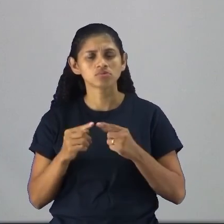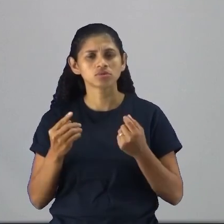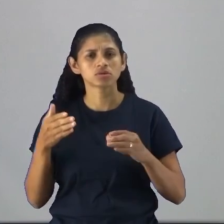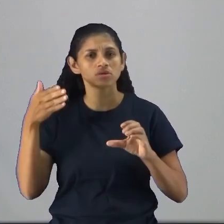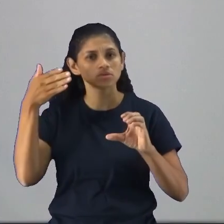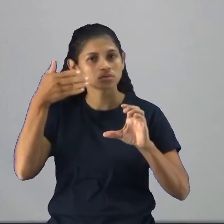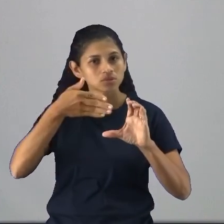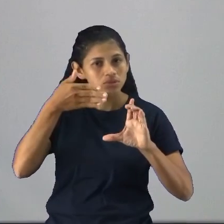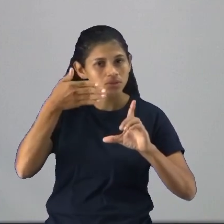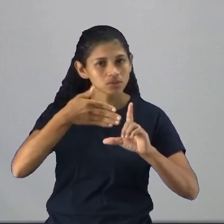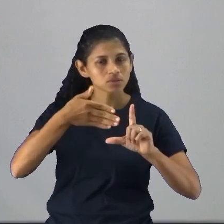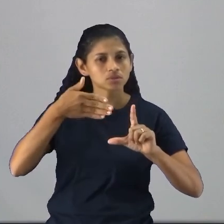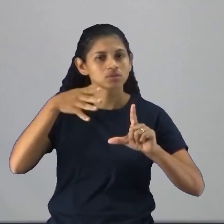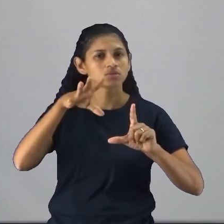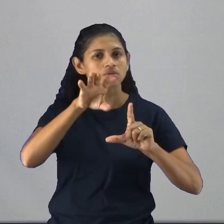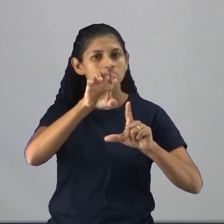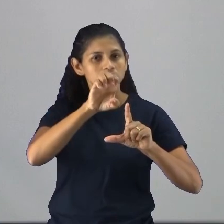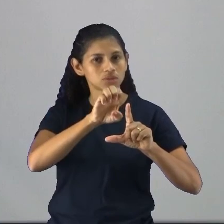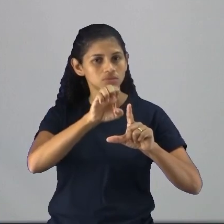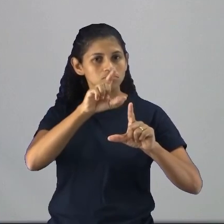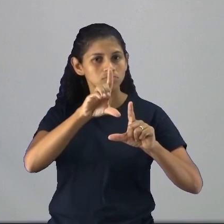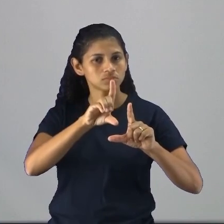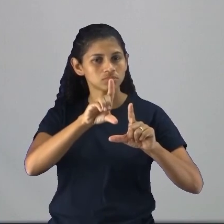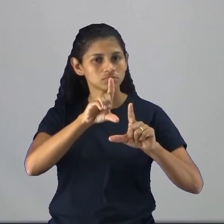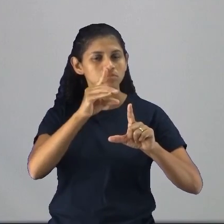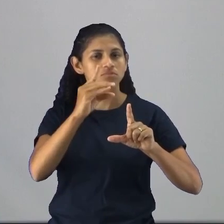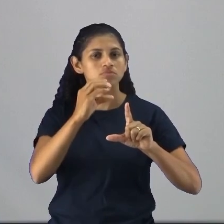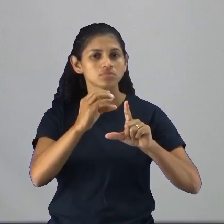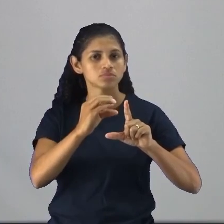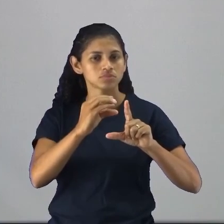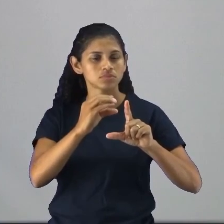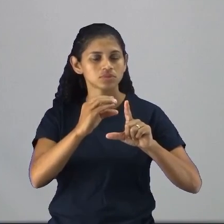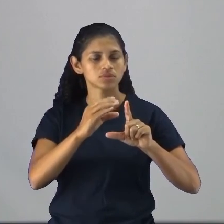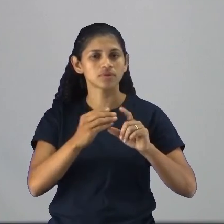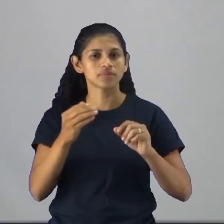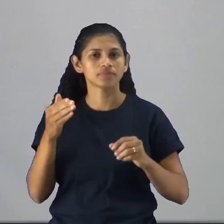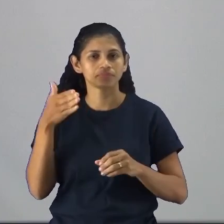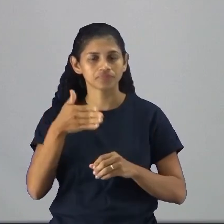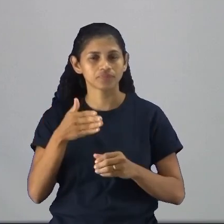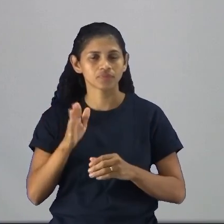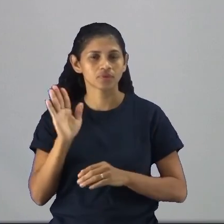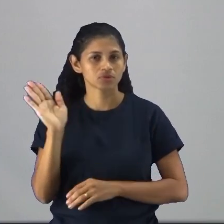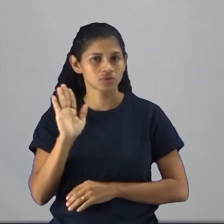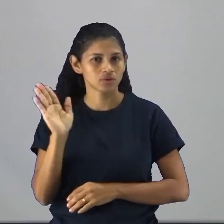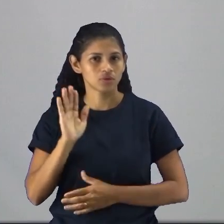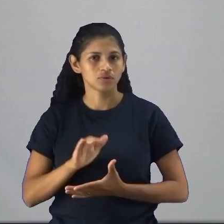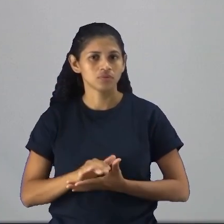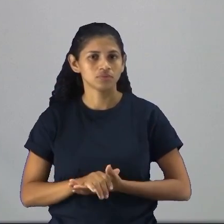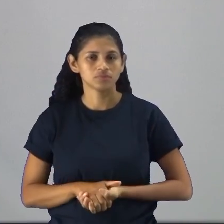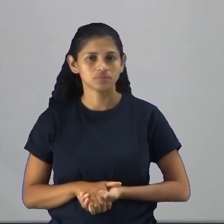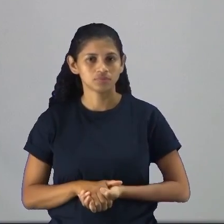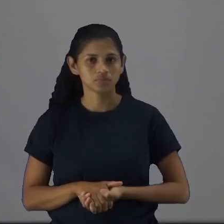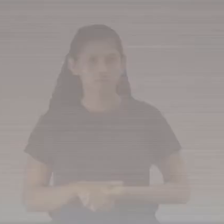acesse a nossa plataforma Eduque. Nela você tem acesso a essa aula e às outras. Até mais!